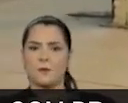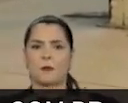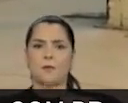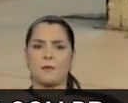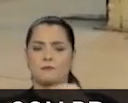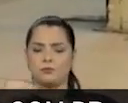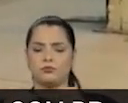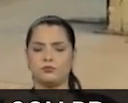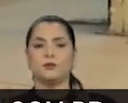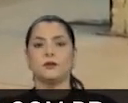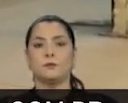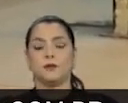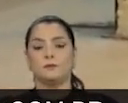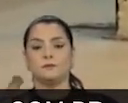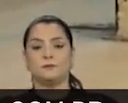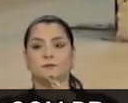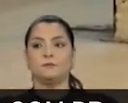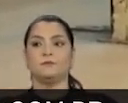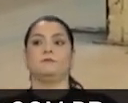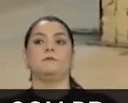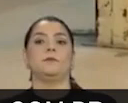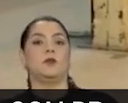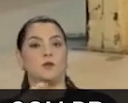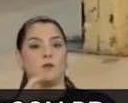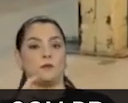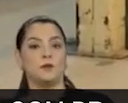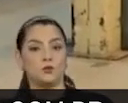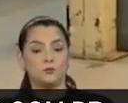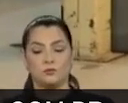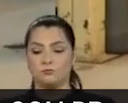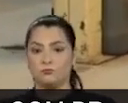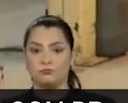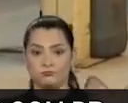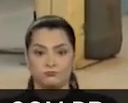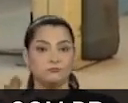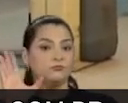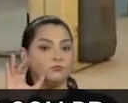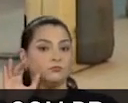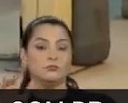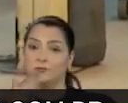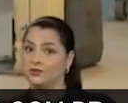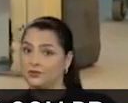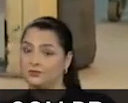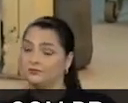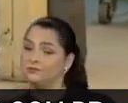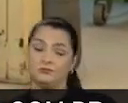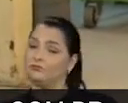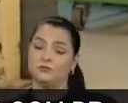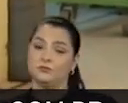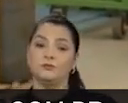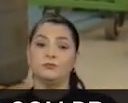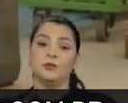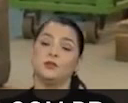e o empacotamento. Até a Copa do Mundo, máquinas e funcionários não vão descansar. Até porque